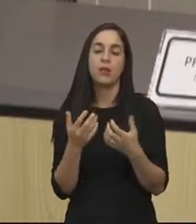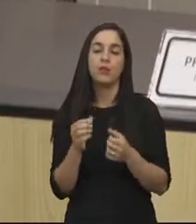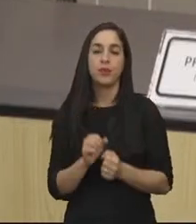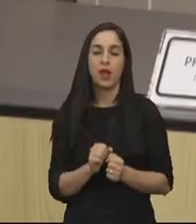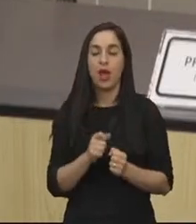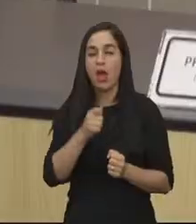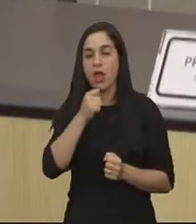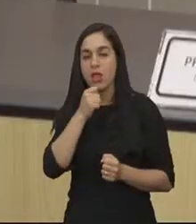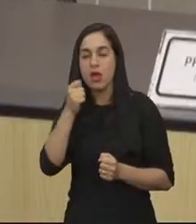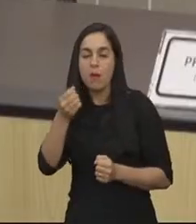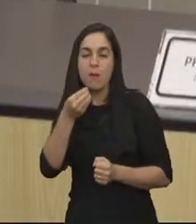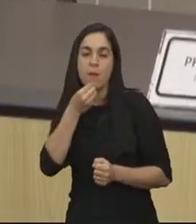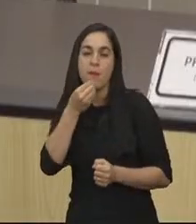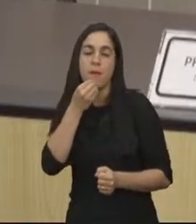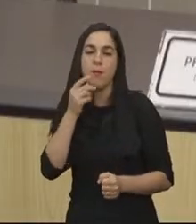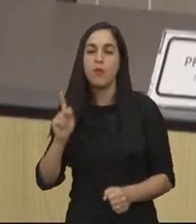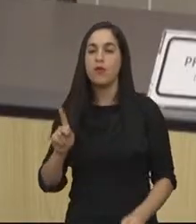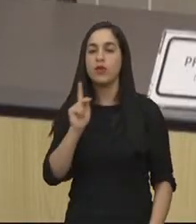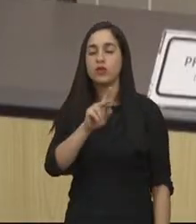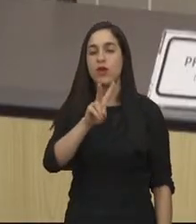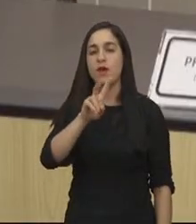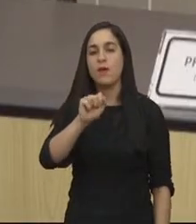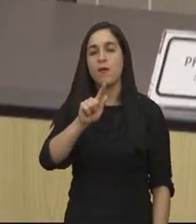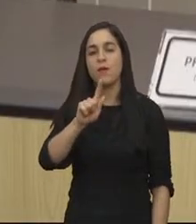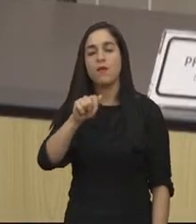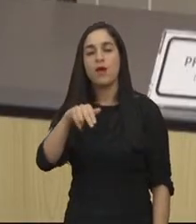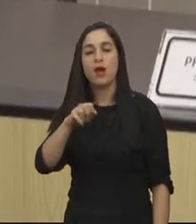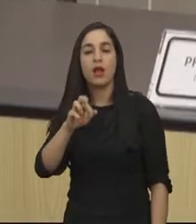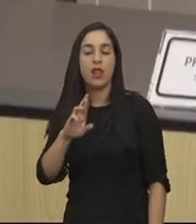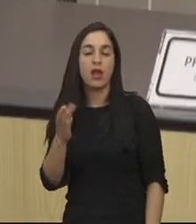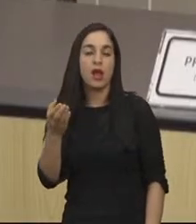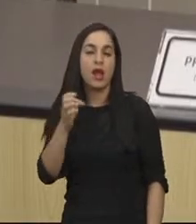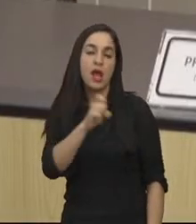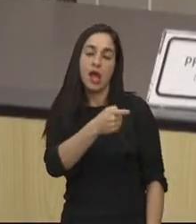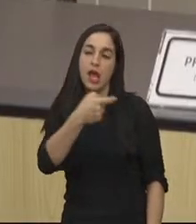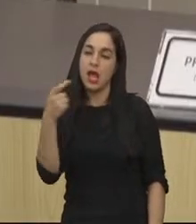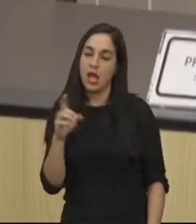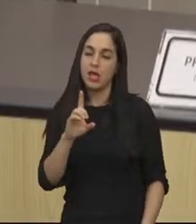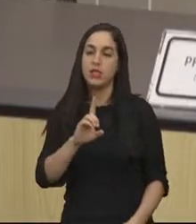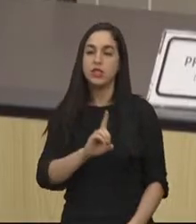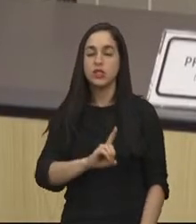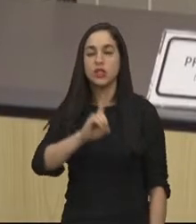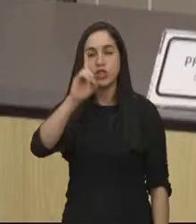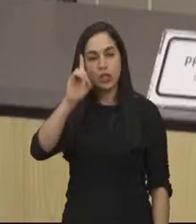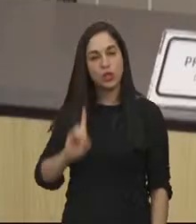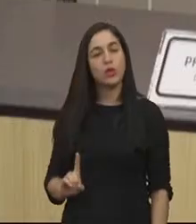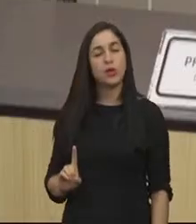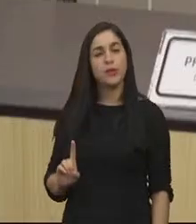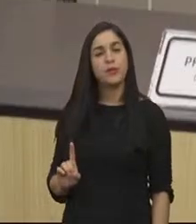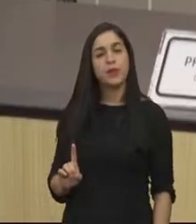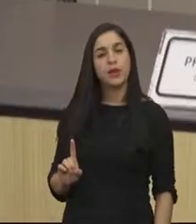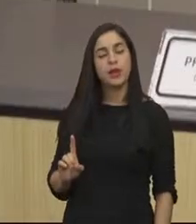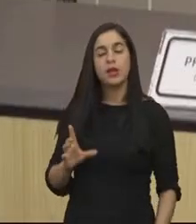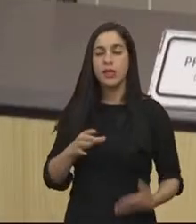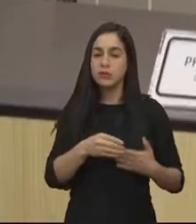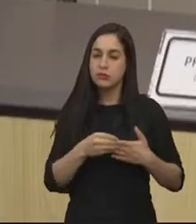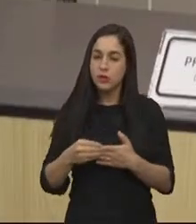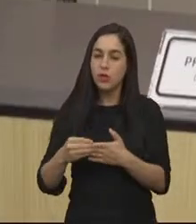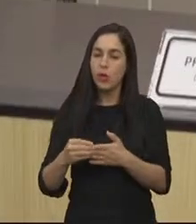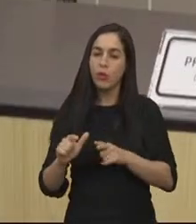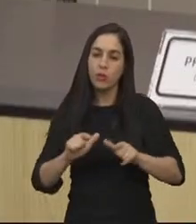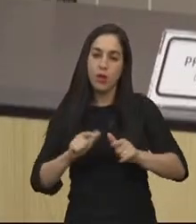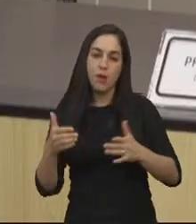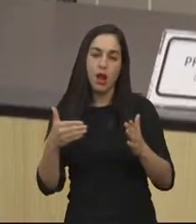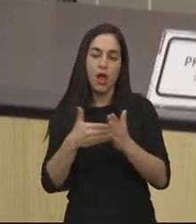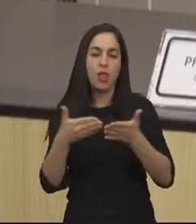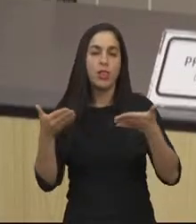palavra ao professor Wagner Castro, nosso ex-diretor, que esteve à frente do trabalho desenvolvido até então e que fará